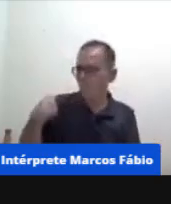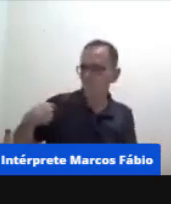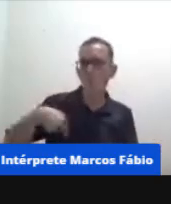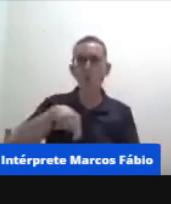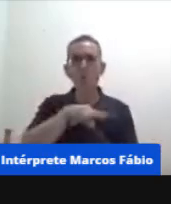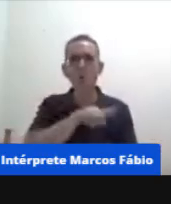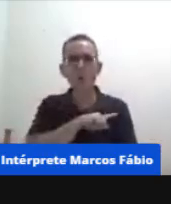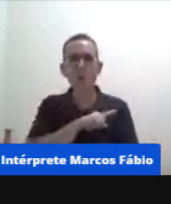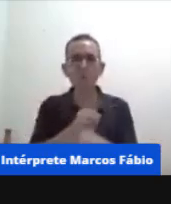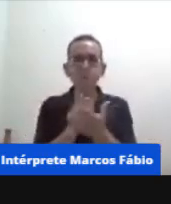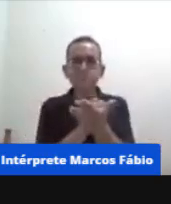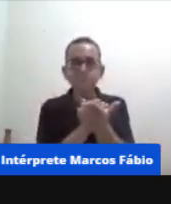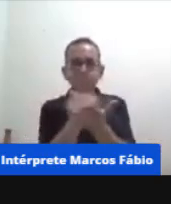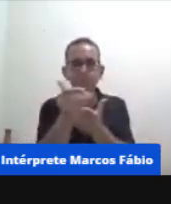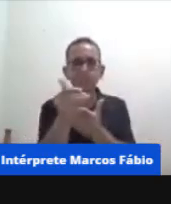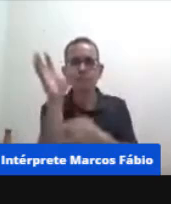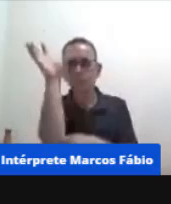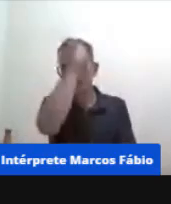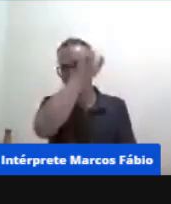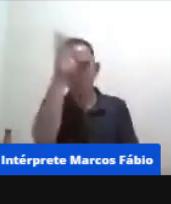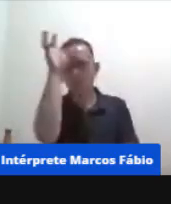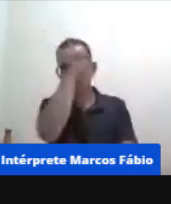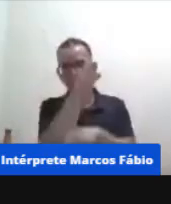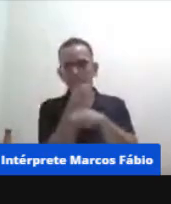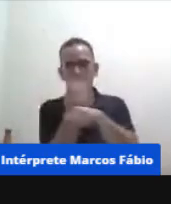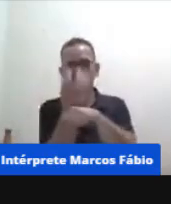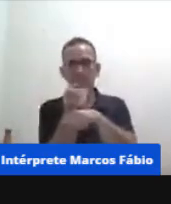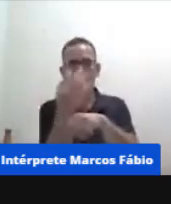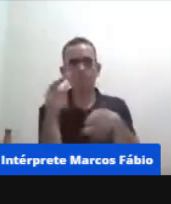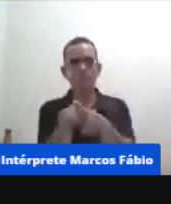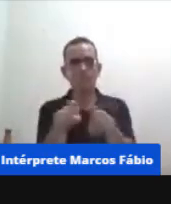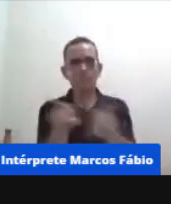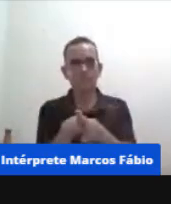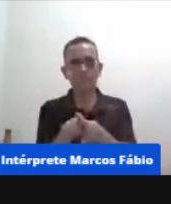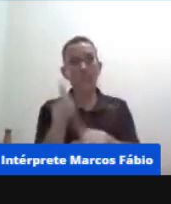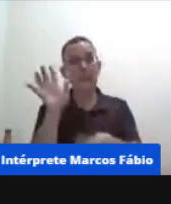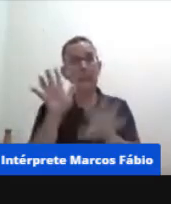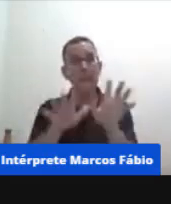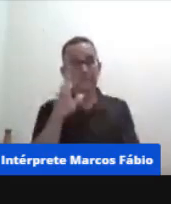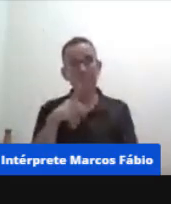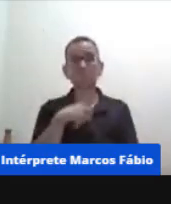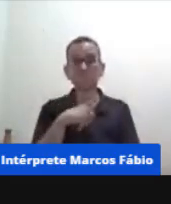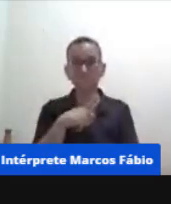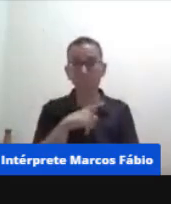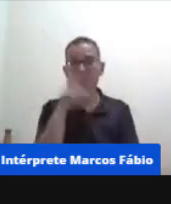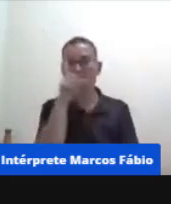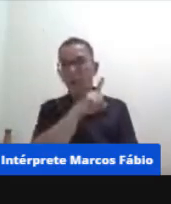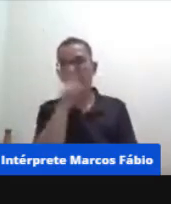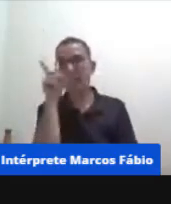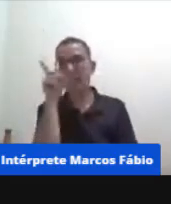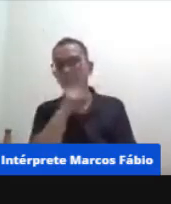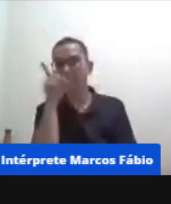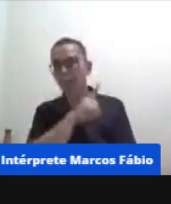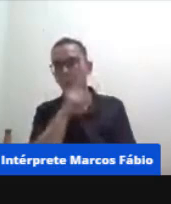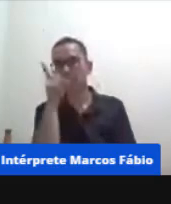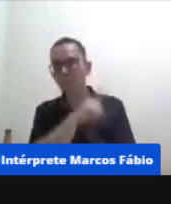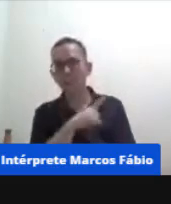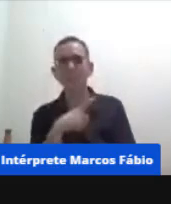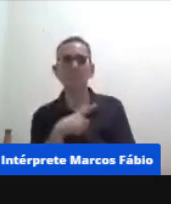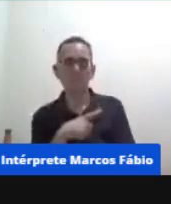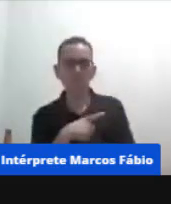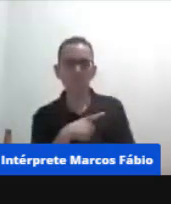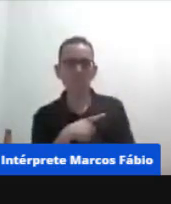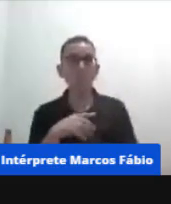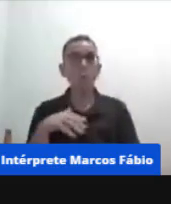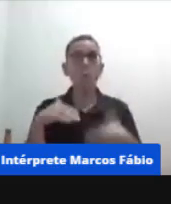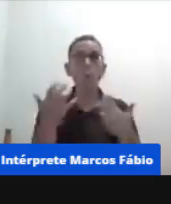da alfabetização, que muitas das vezes a gente falha nessa questão dessa valorização. Quando a